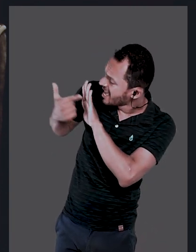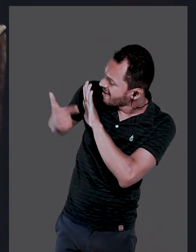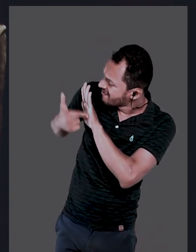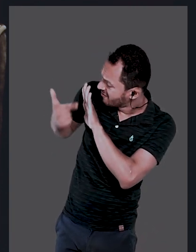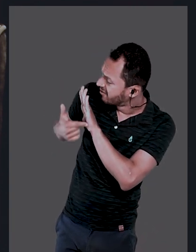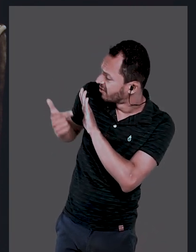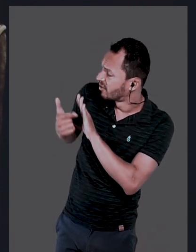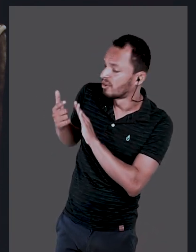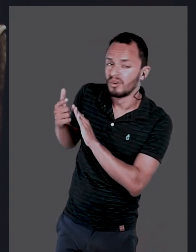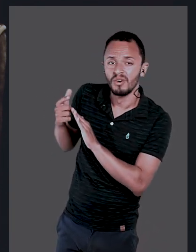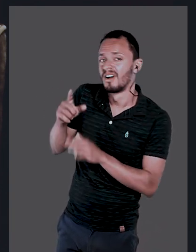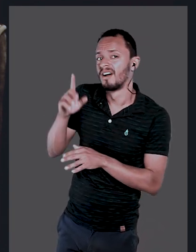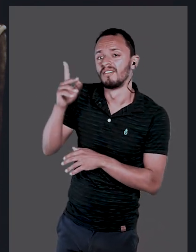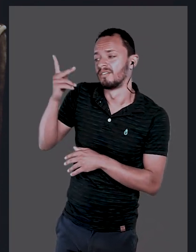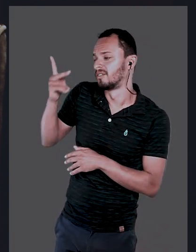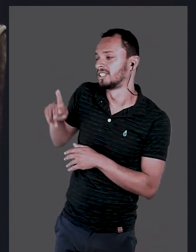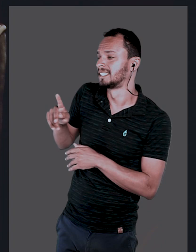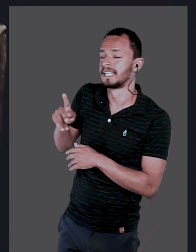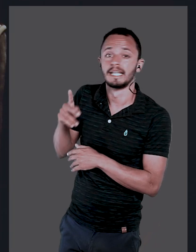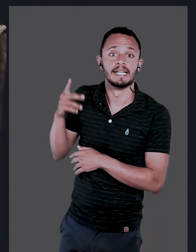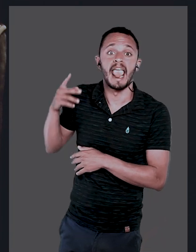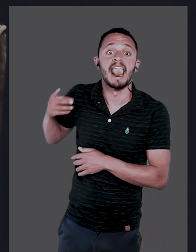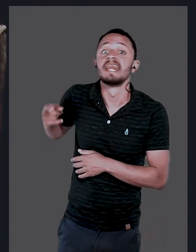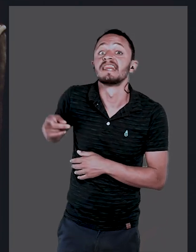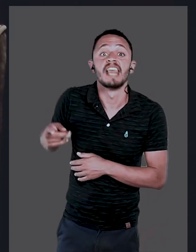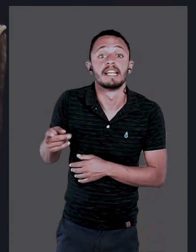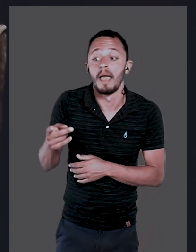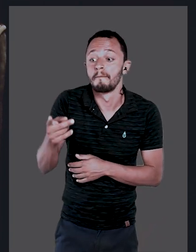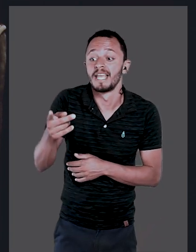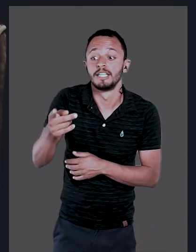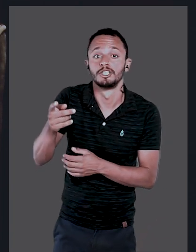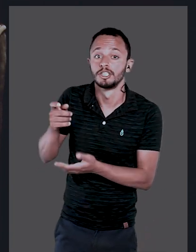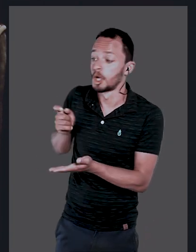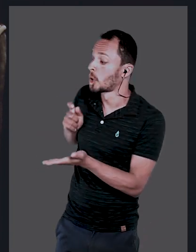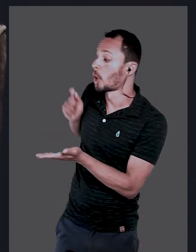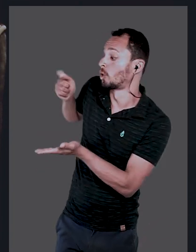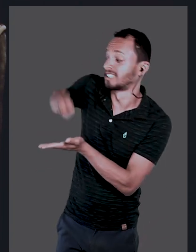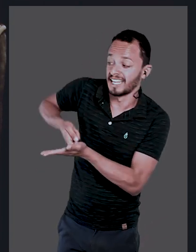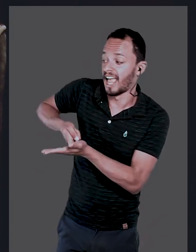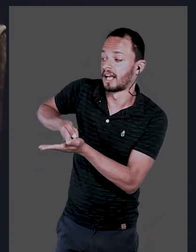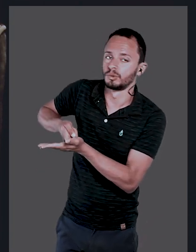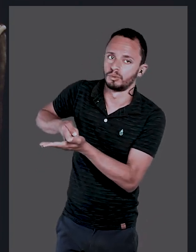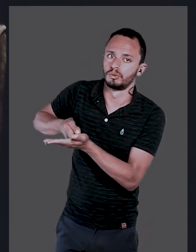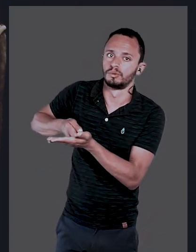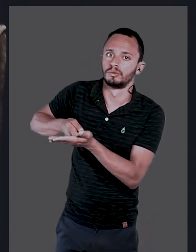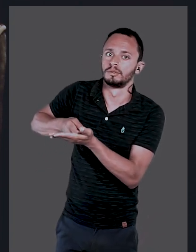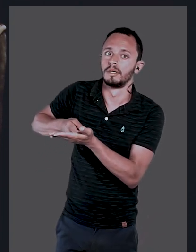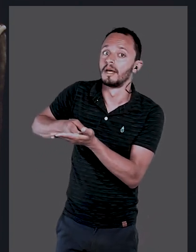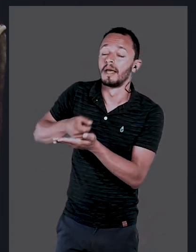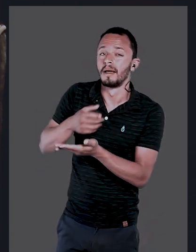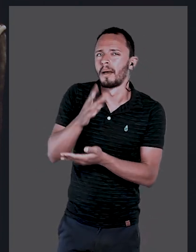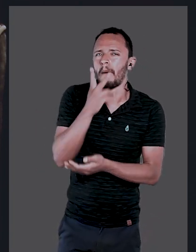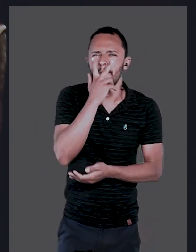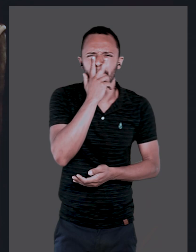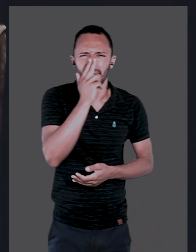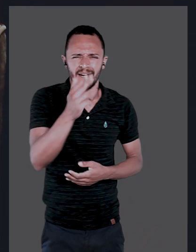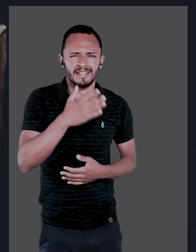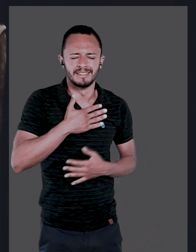isso. Há dias havia alguém, você está eternamente condenado pelos seus antepassados, não sei o